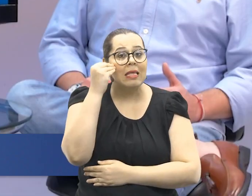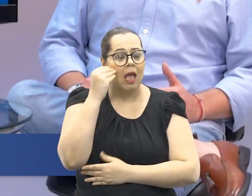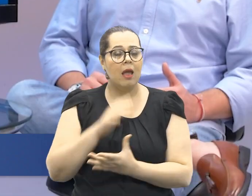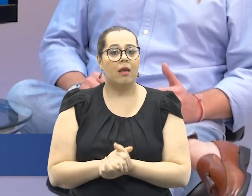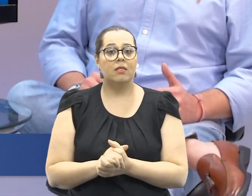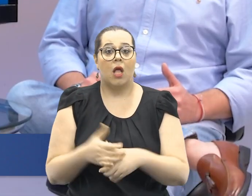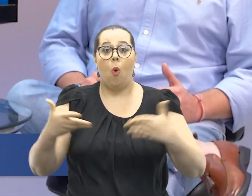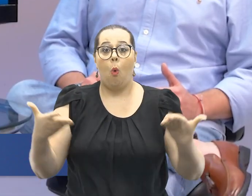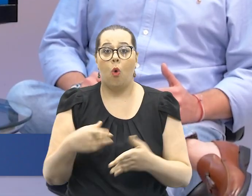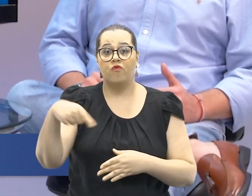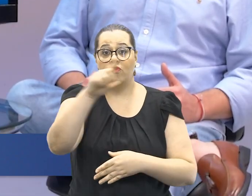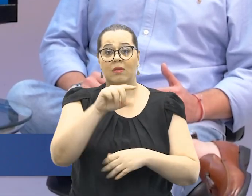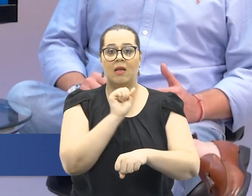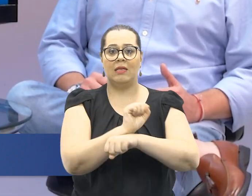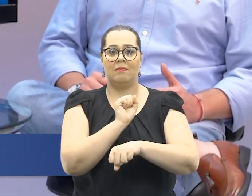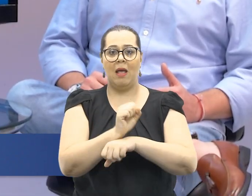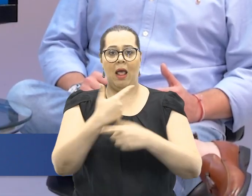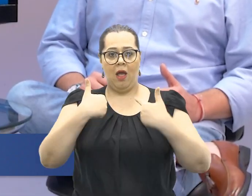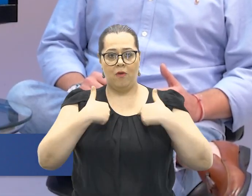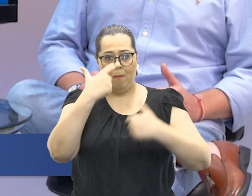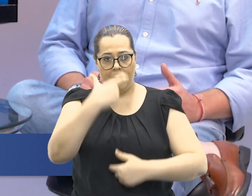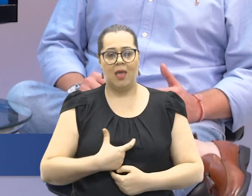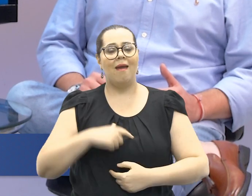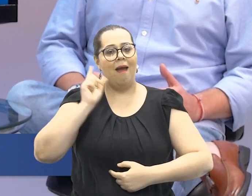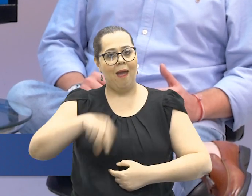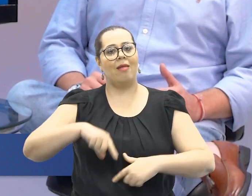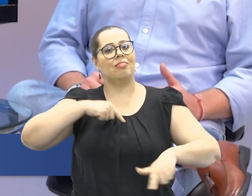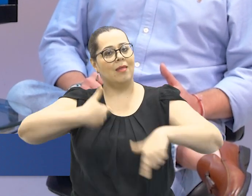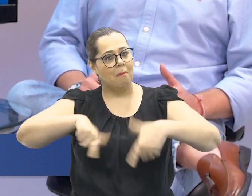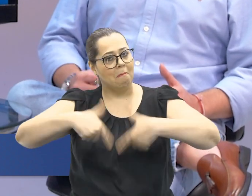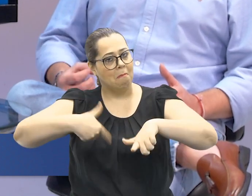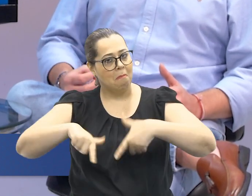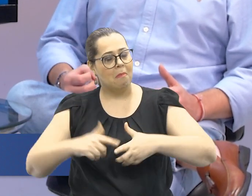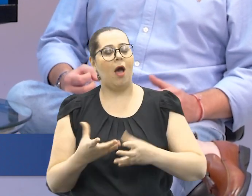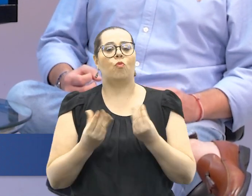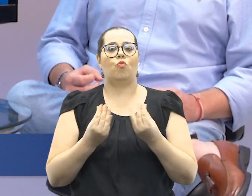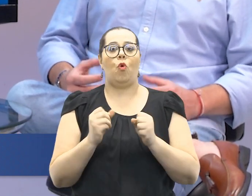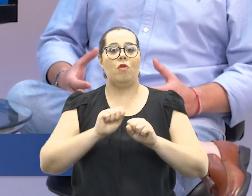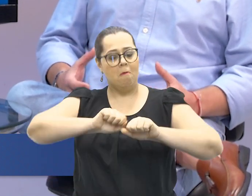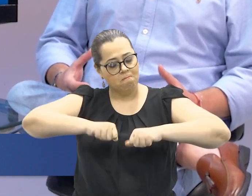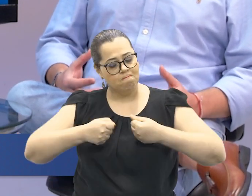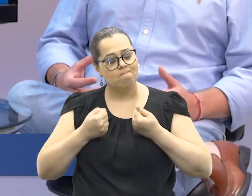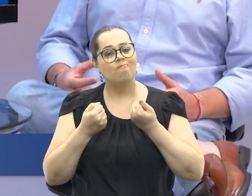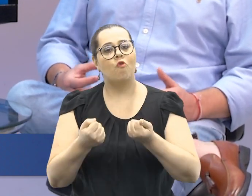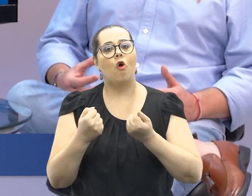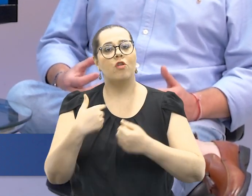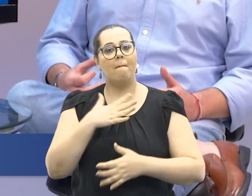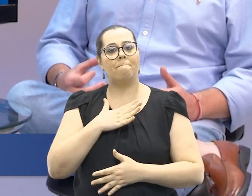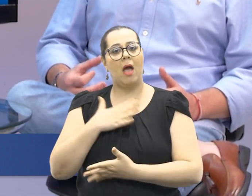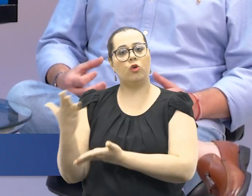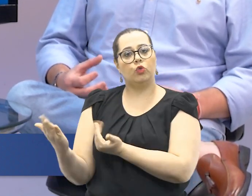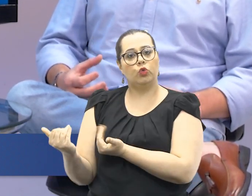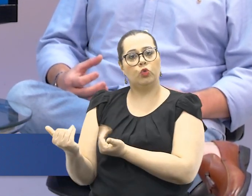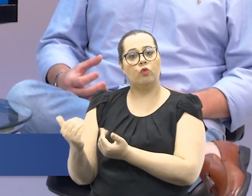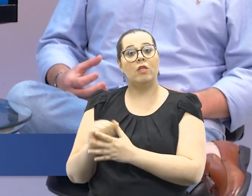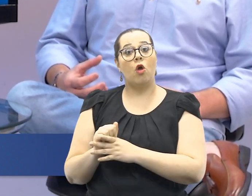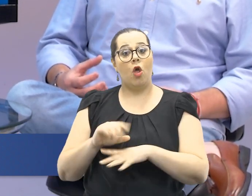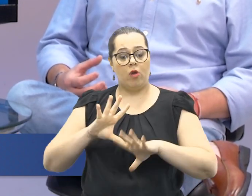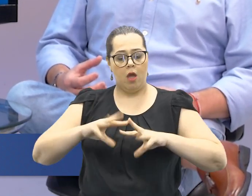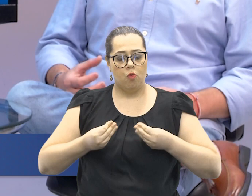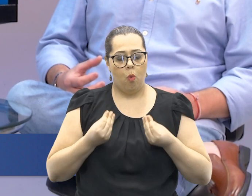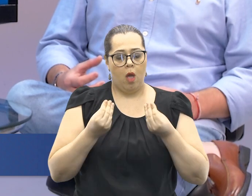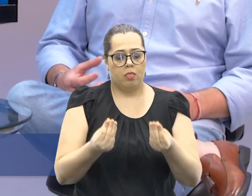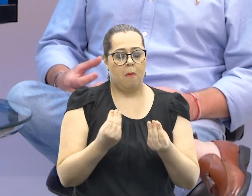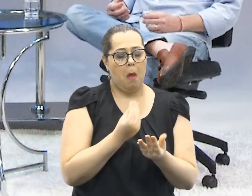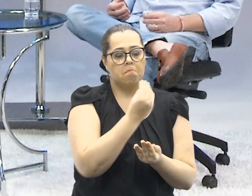Então, o que a população pode esperar é trabalho, trabalho e trabalho. A força do dinamismo da minha juventude, eu quero